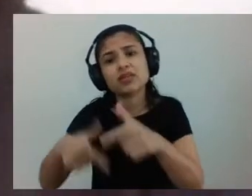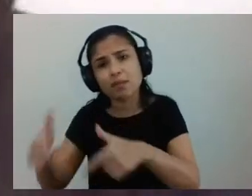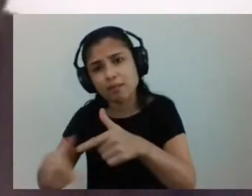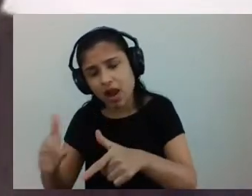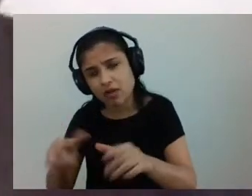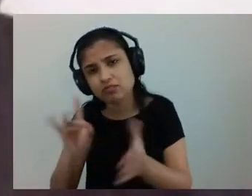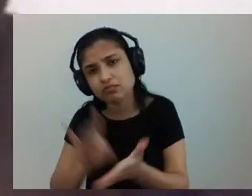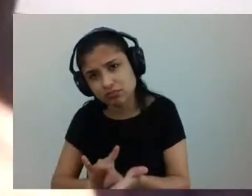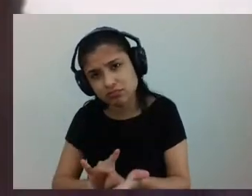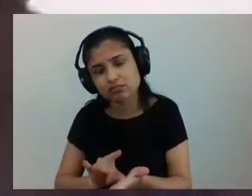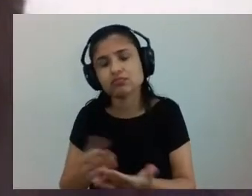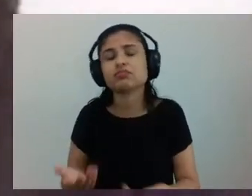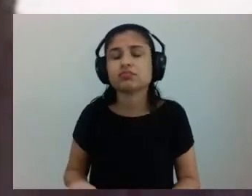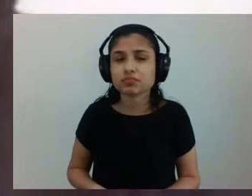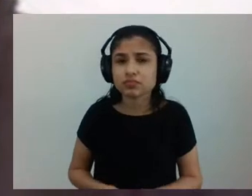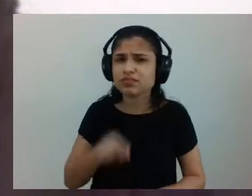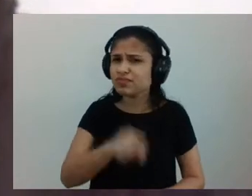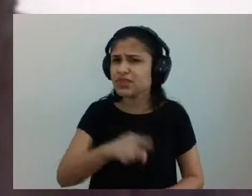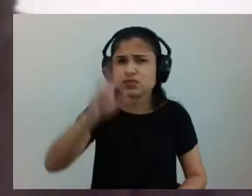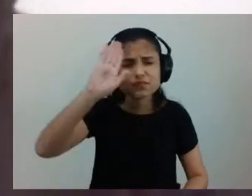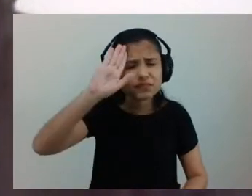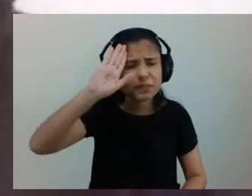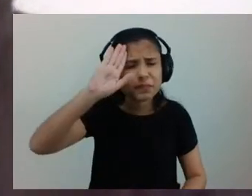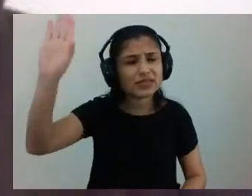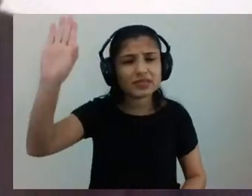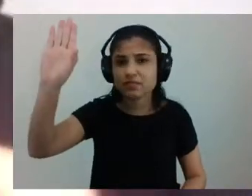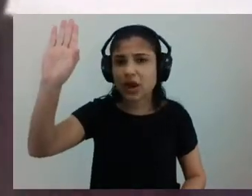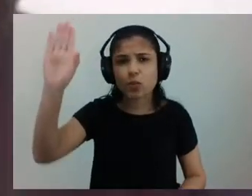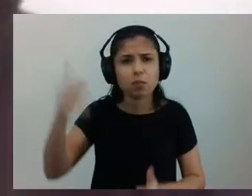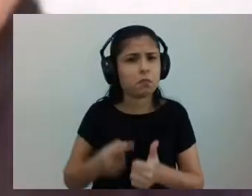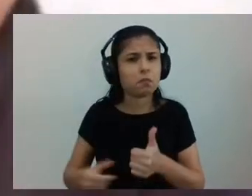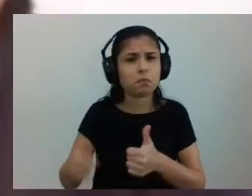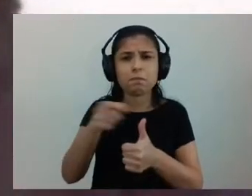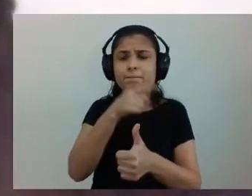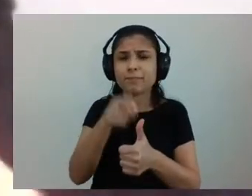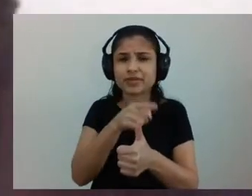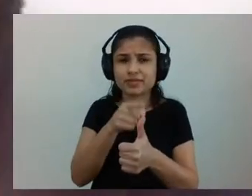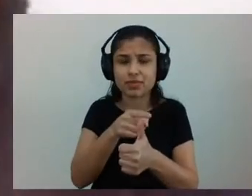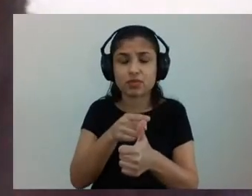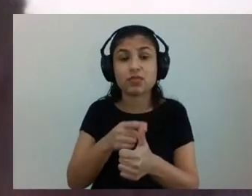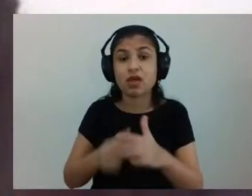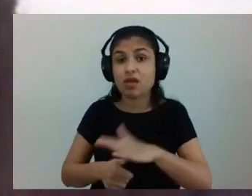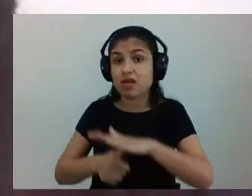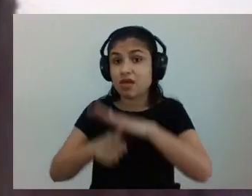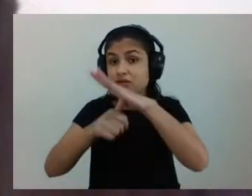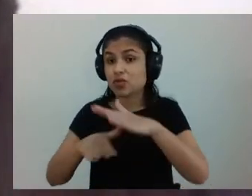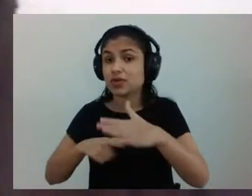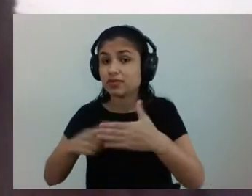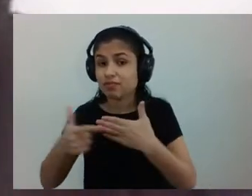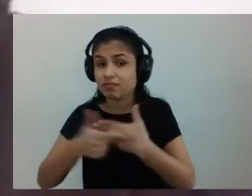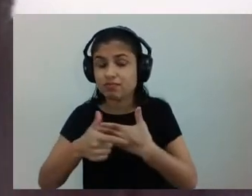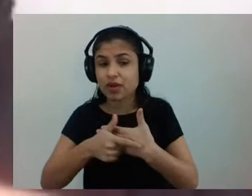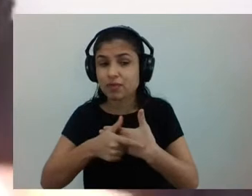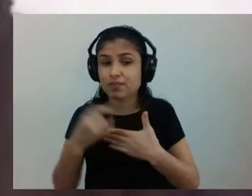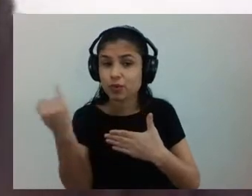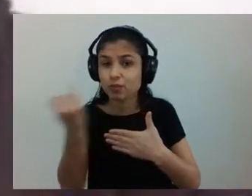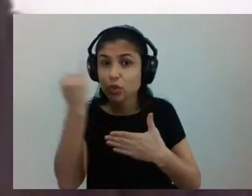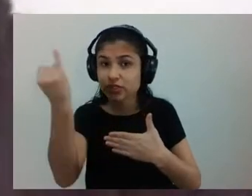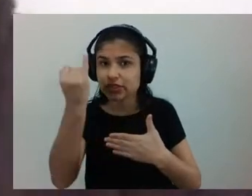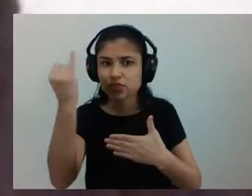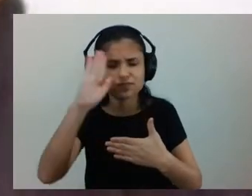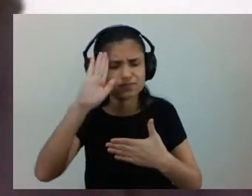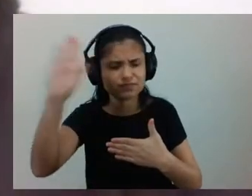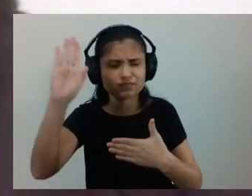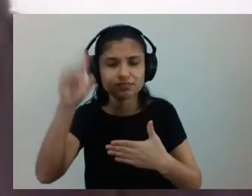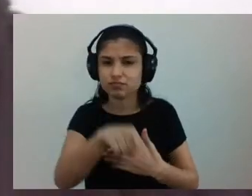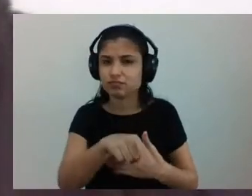que ser uma prioridade absoluta a nós. E a reitoria tem um papel fundamental nisso aí. Como que nós queremos alcançar isso? Eu